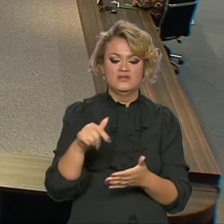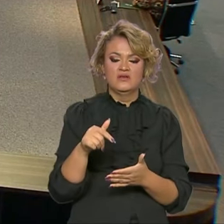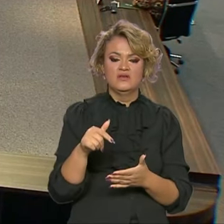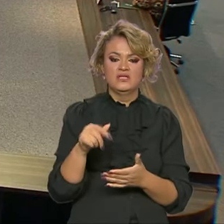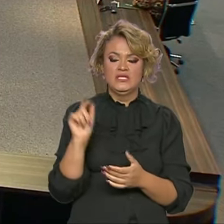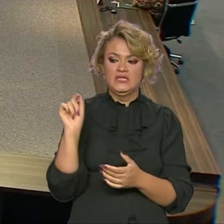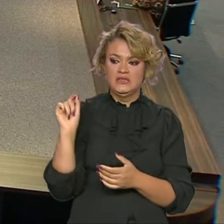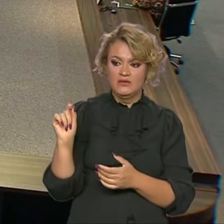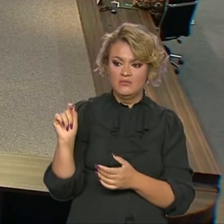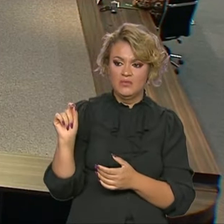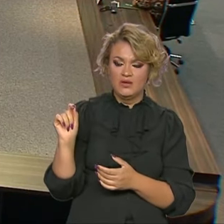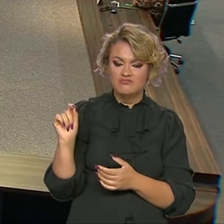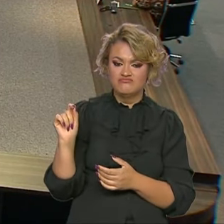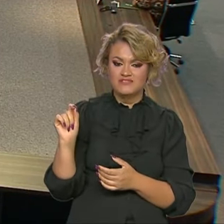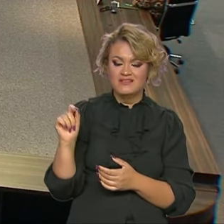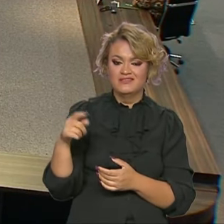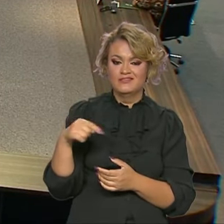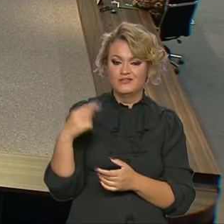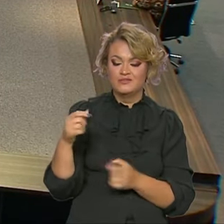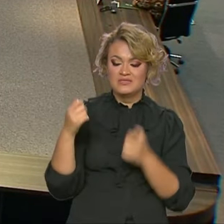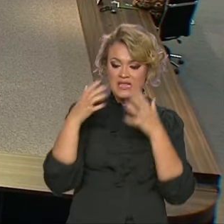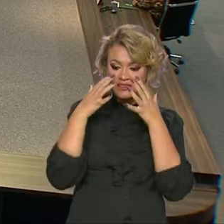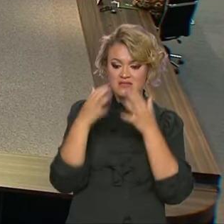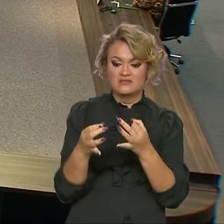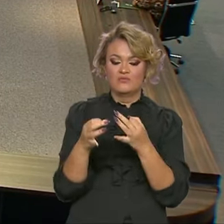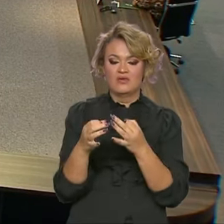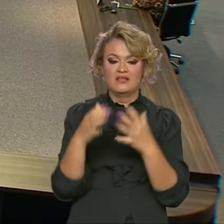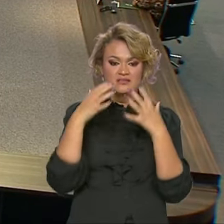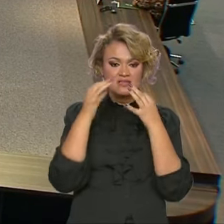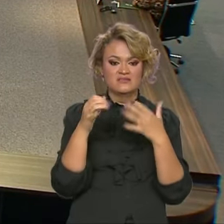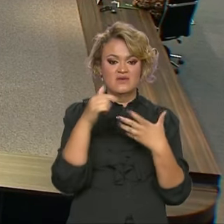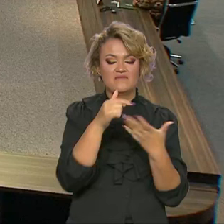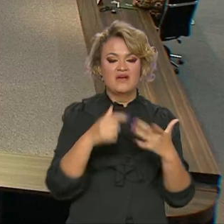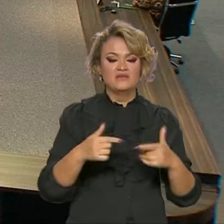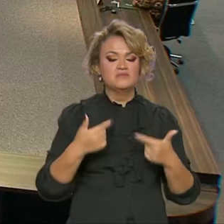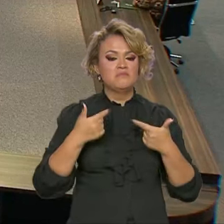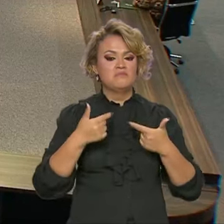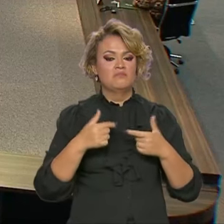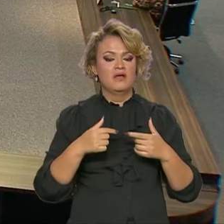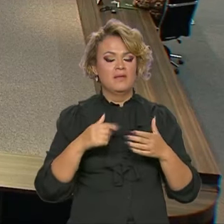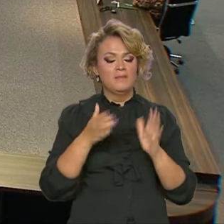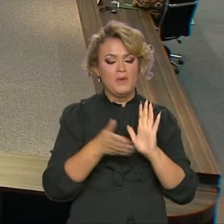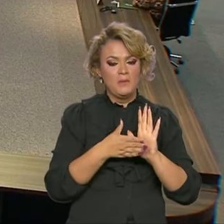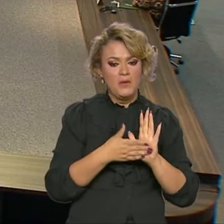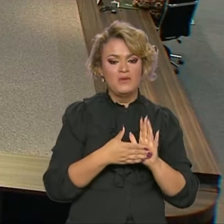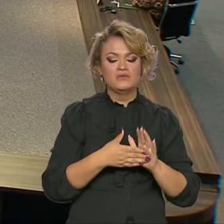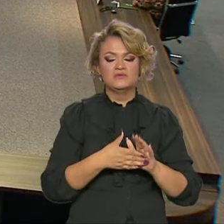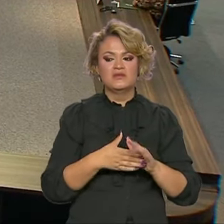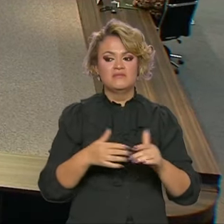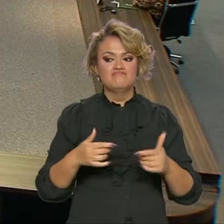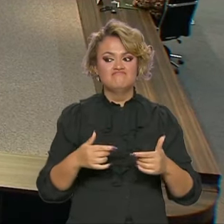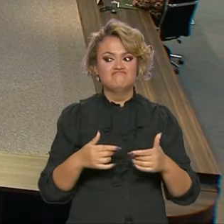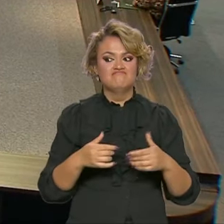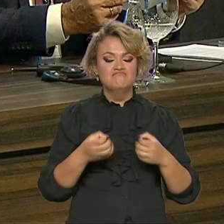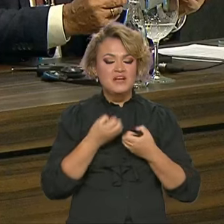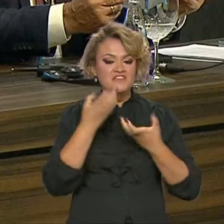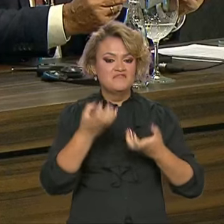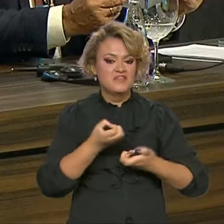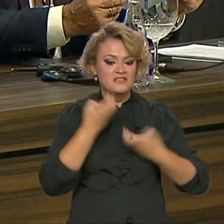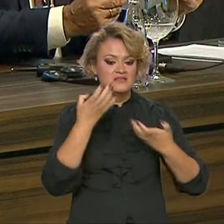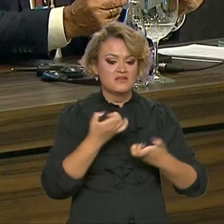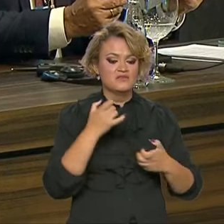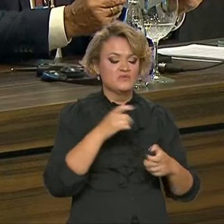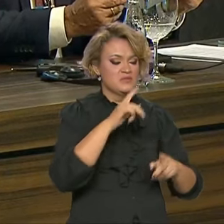sua causa, é preciso prestar atenção às manifestações e propostas das autoridades